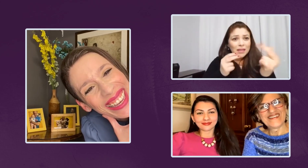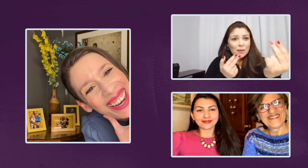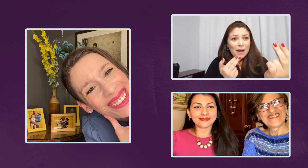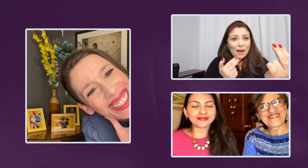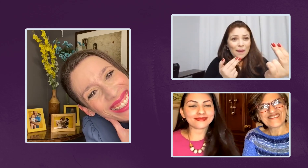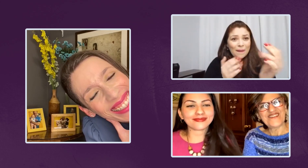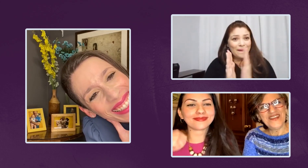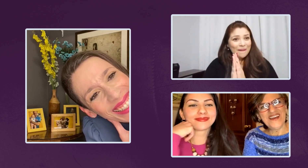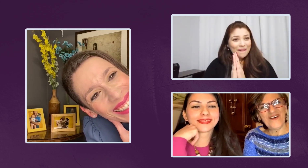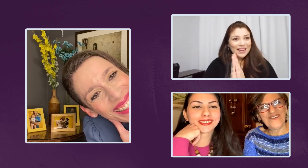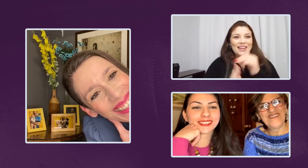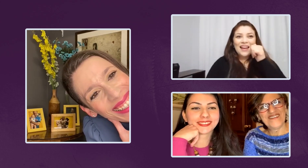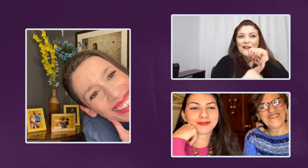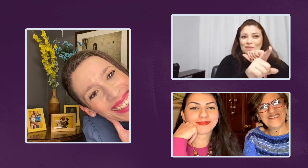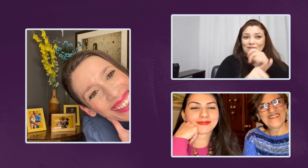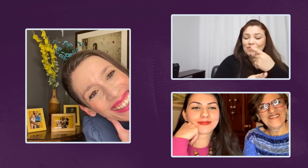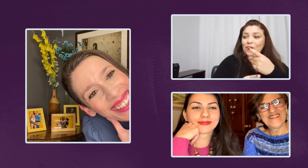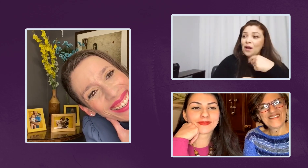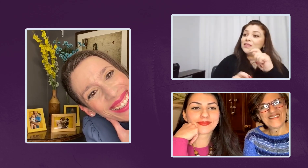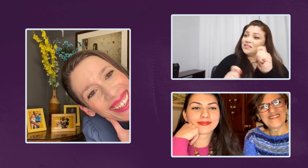Muito legal. Legal.